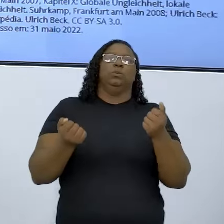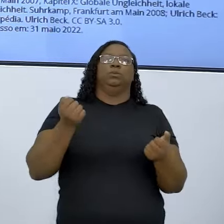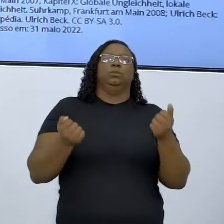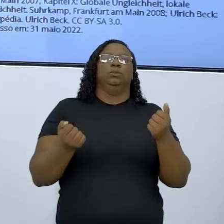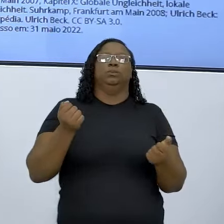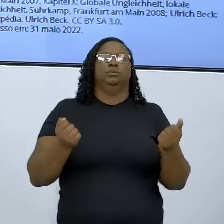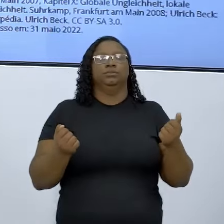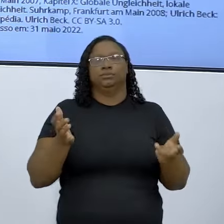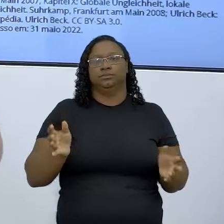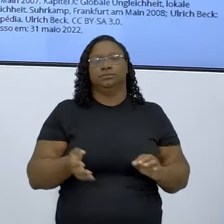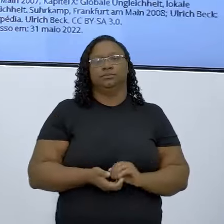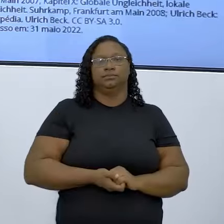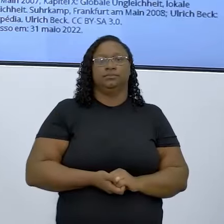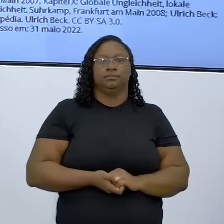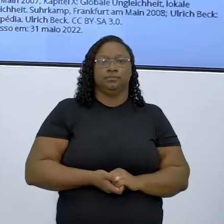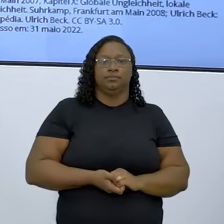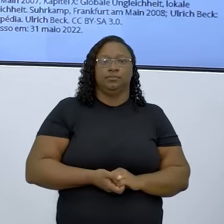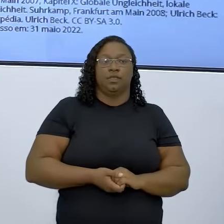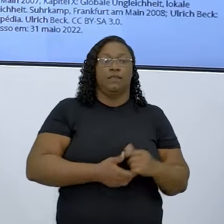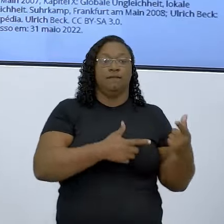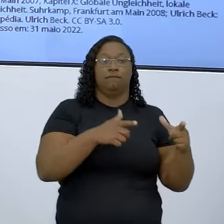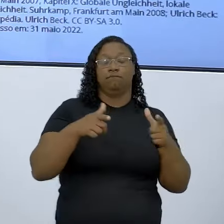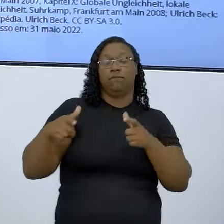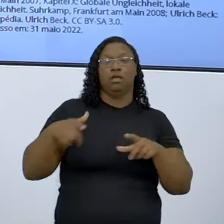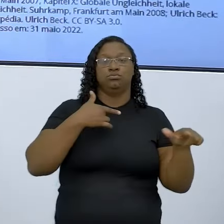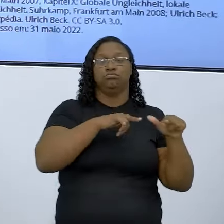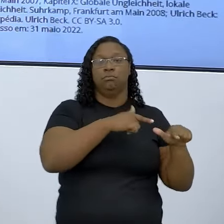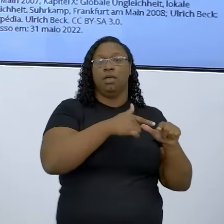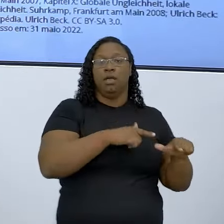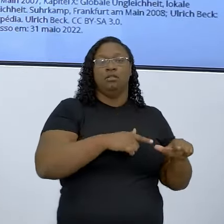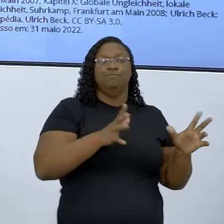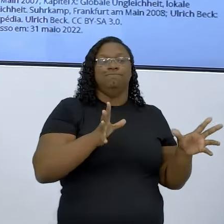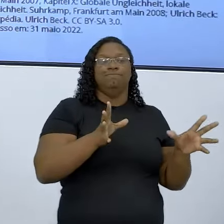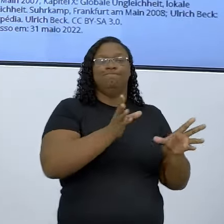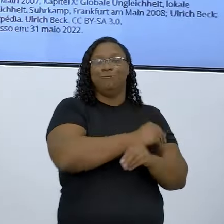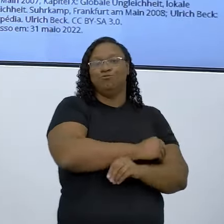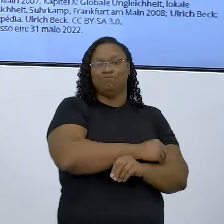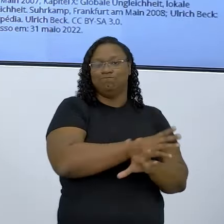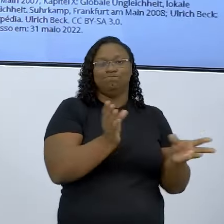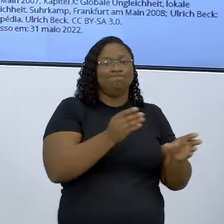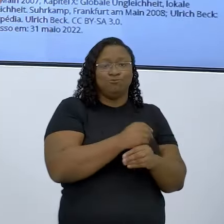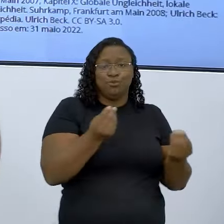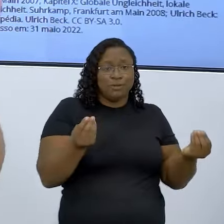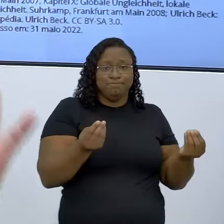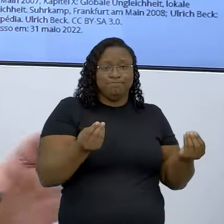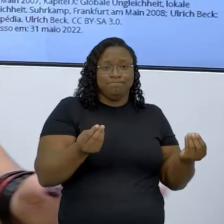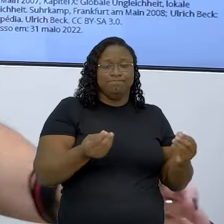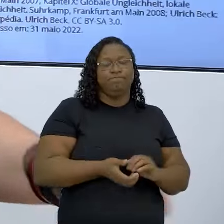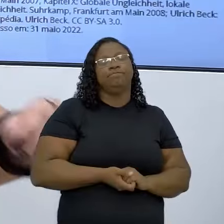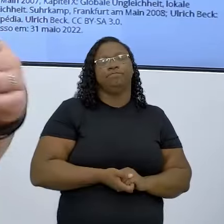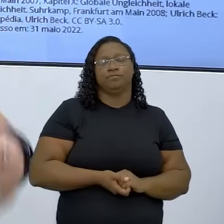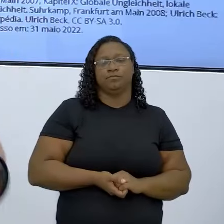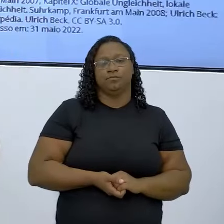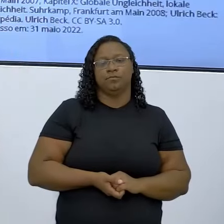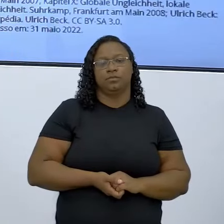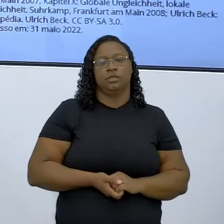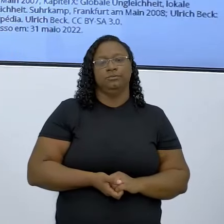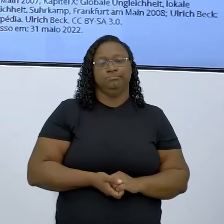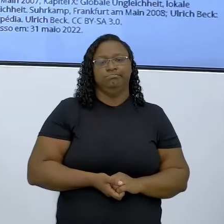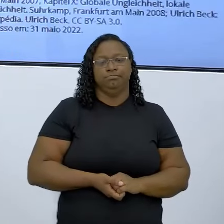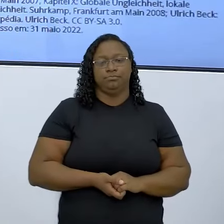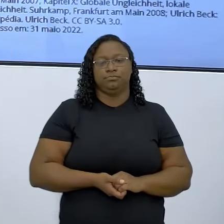Então, existem vários postos de trabalho que vão acabar sumindo. Processos. Né? Então,